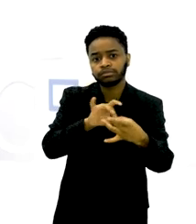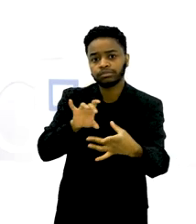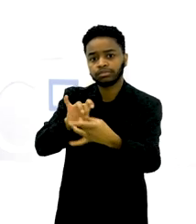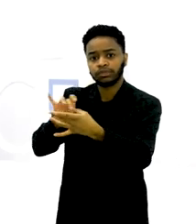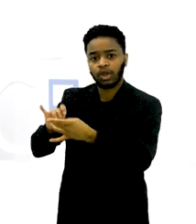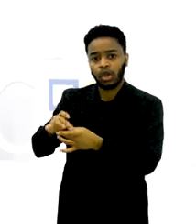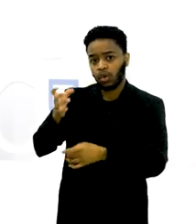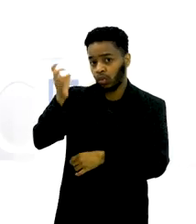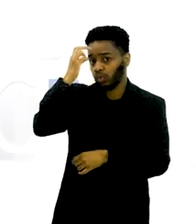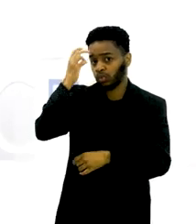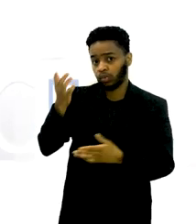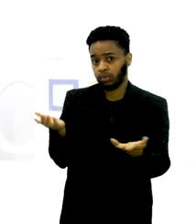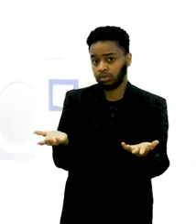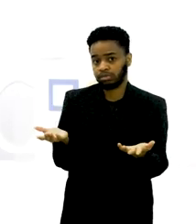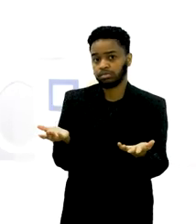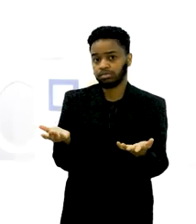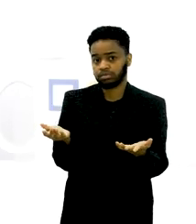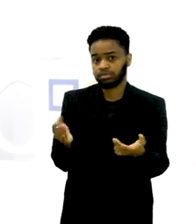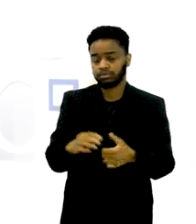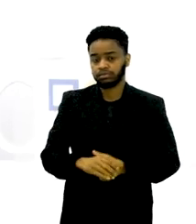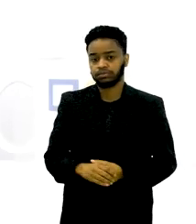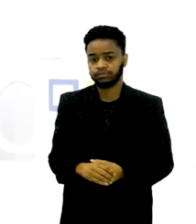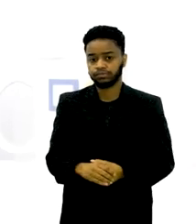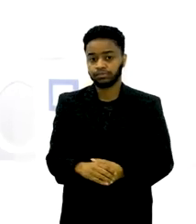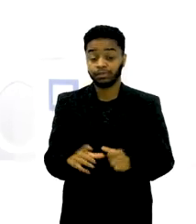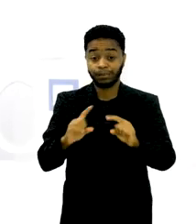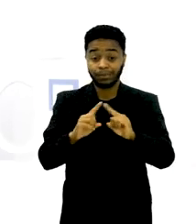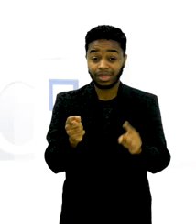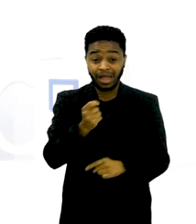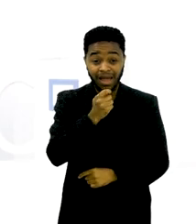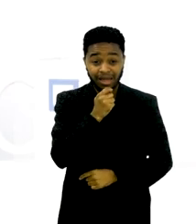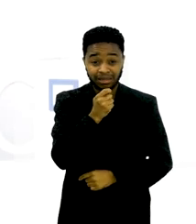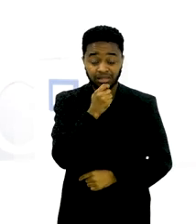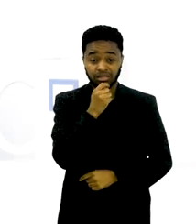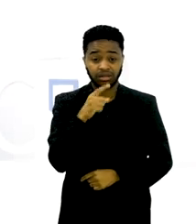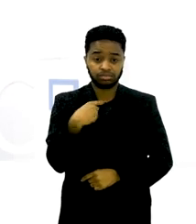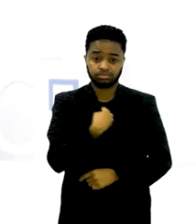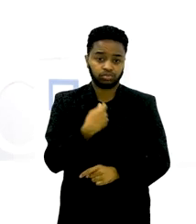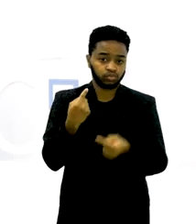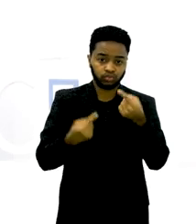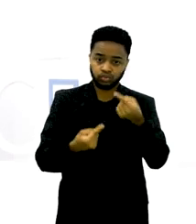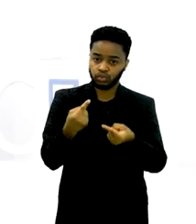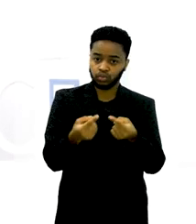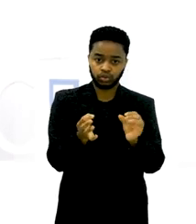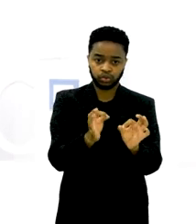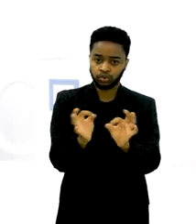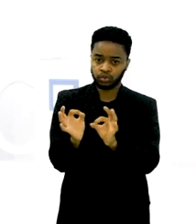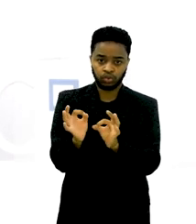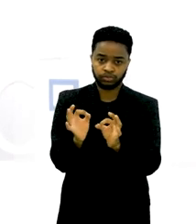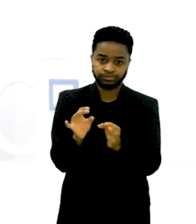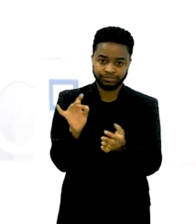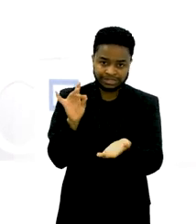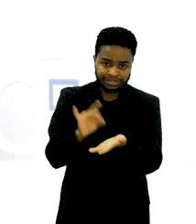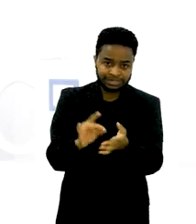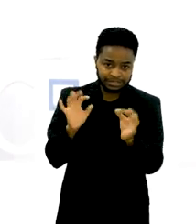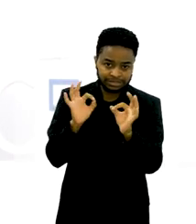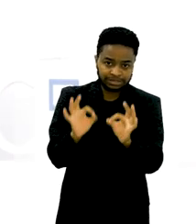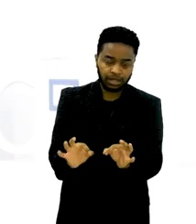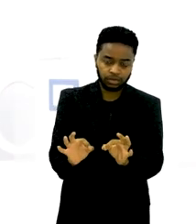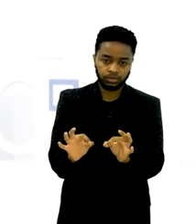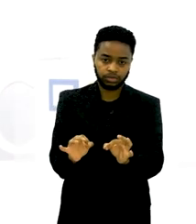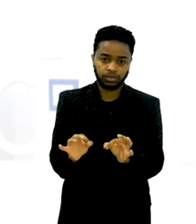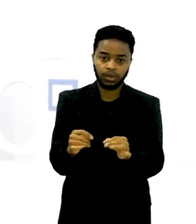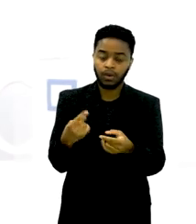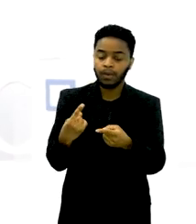então assim eh eh ainda né não se discute de uma forma até